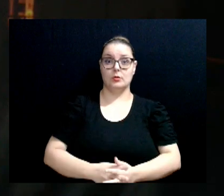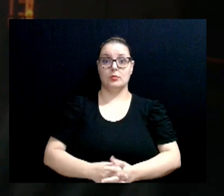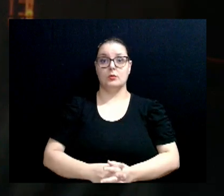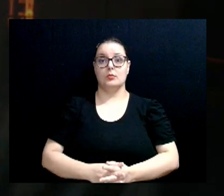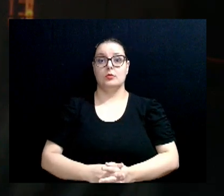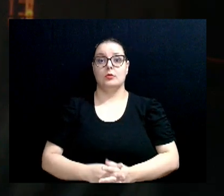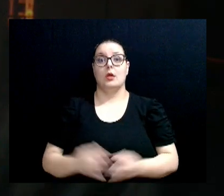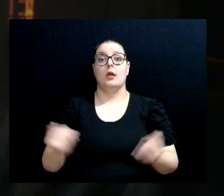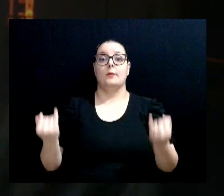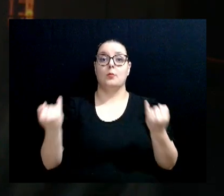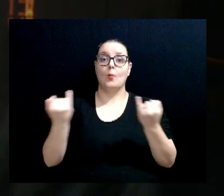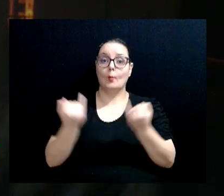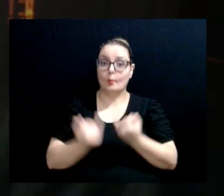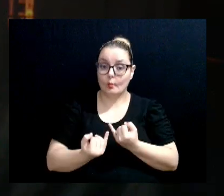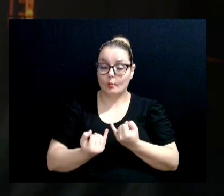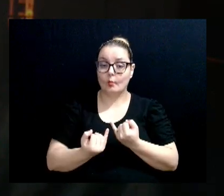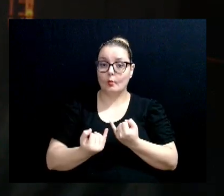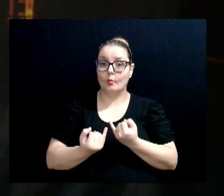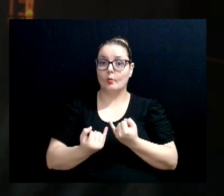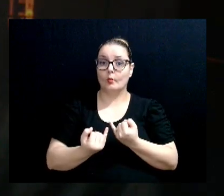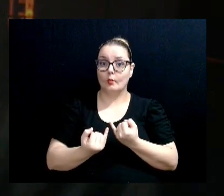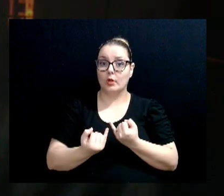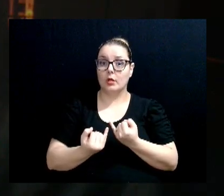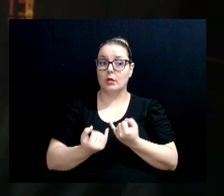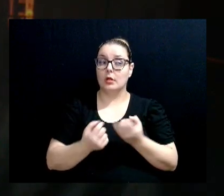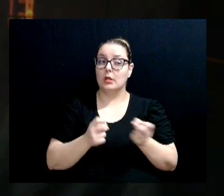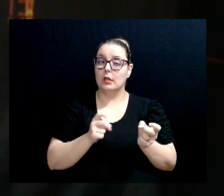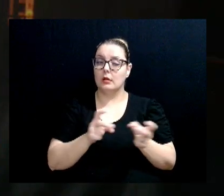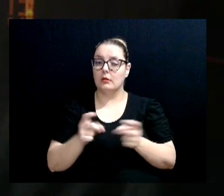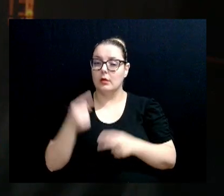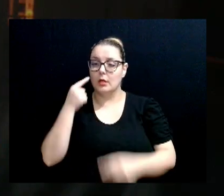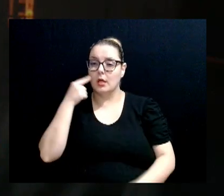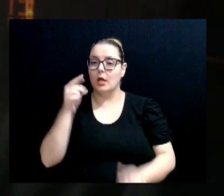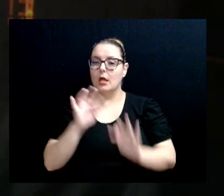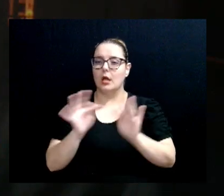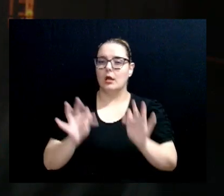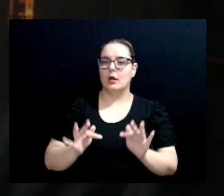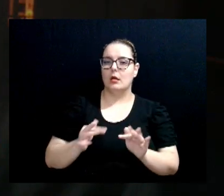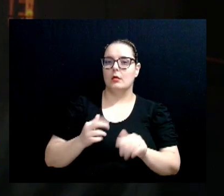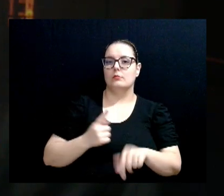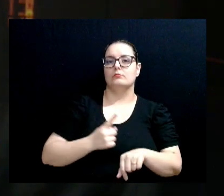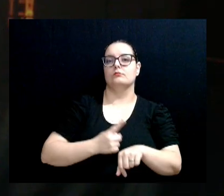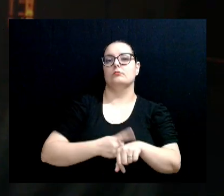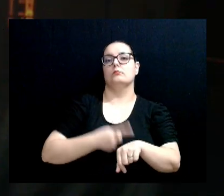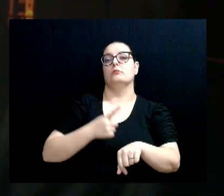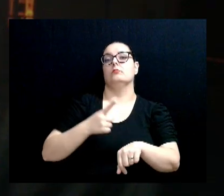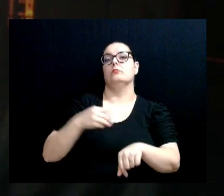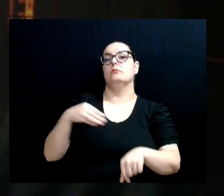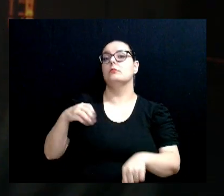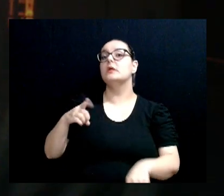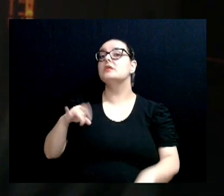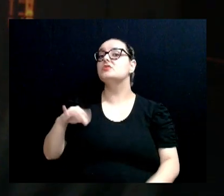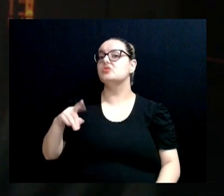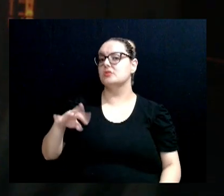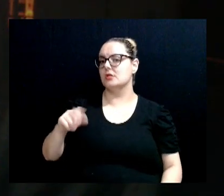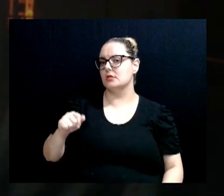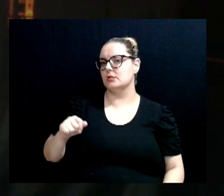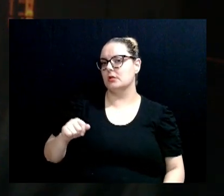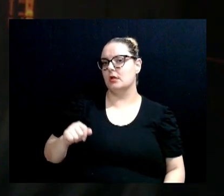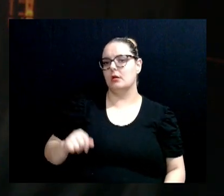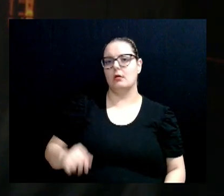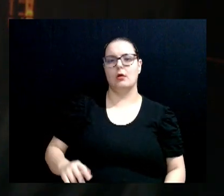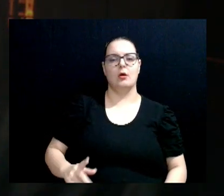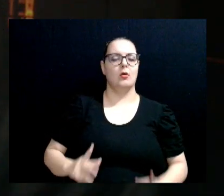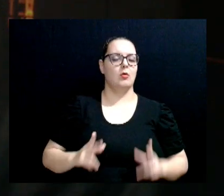ela vende a ideia da felicidade imediata, né, como se fosse num estalar de dedos